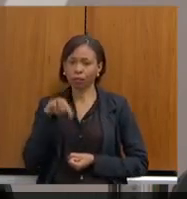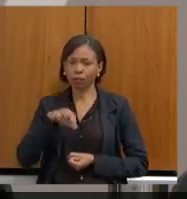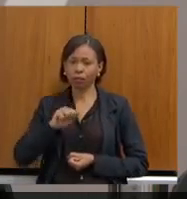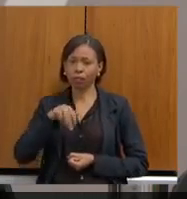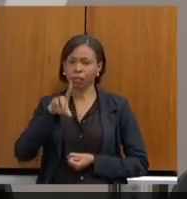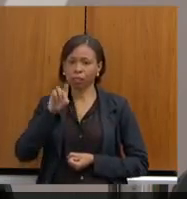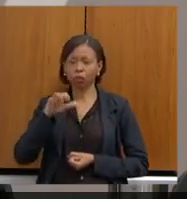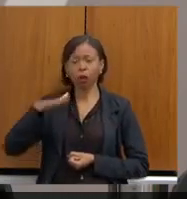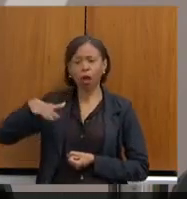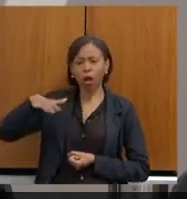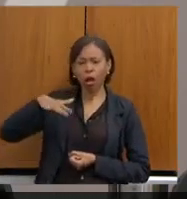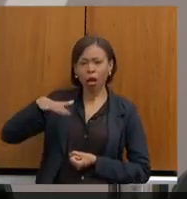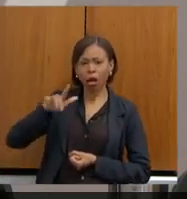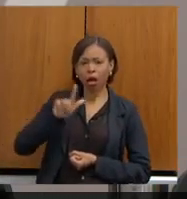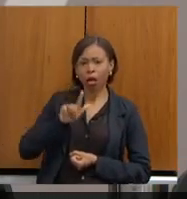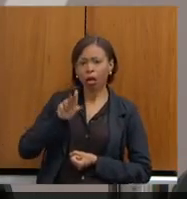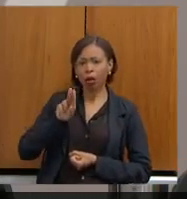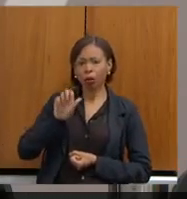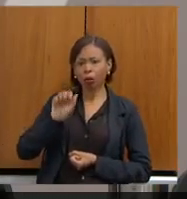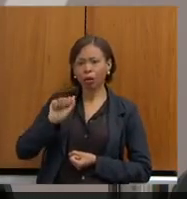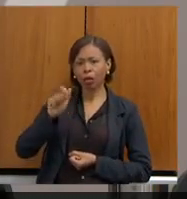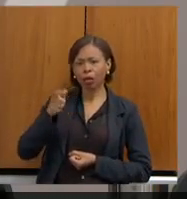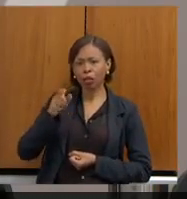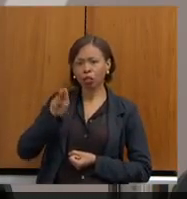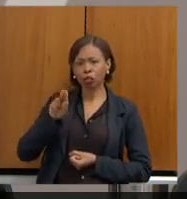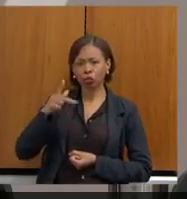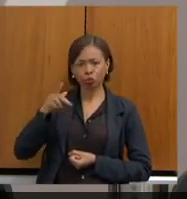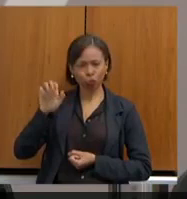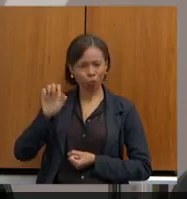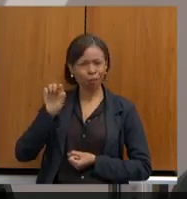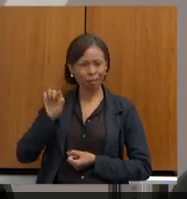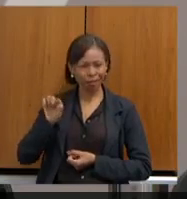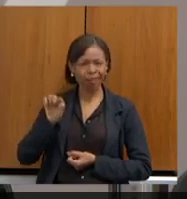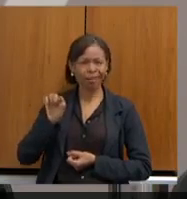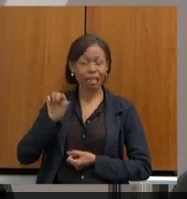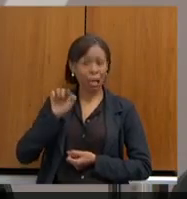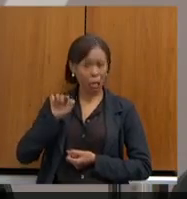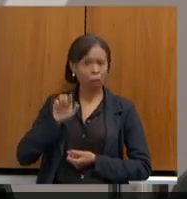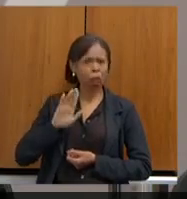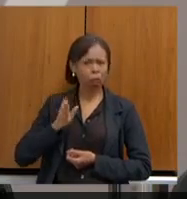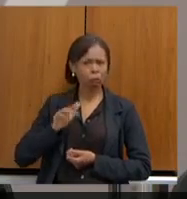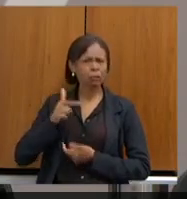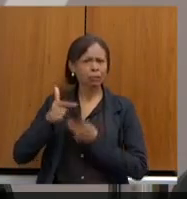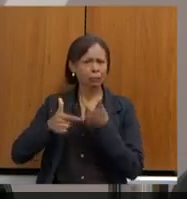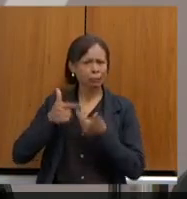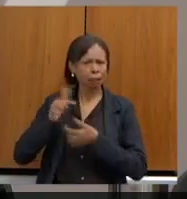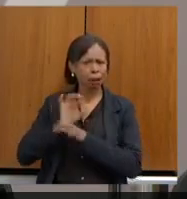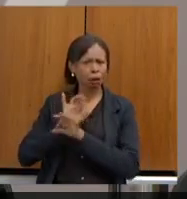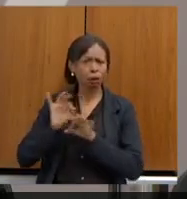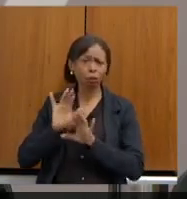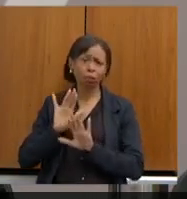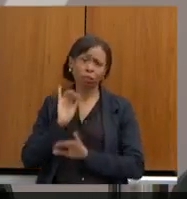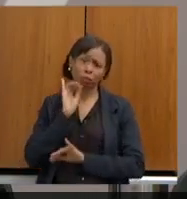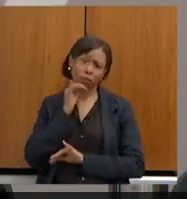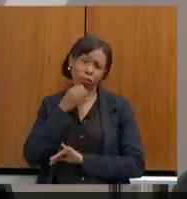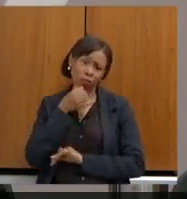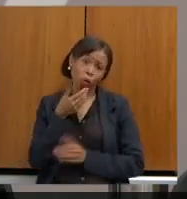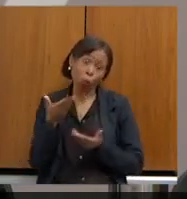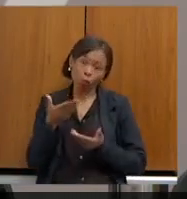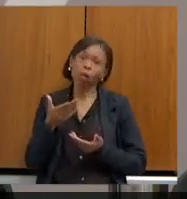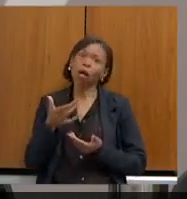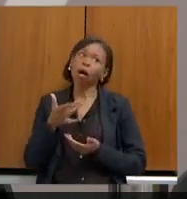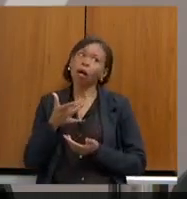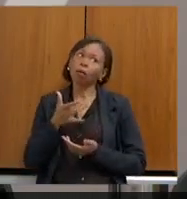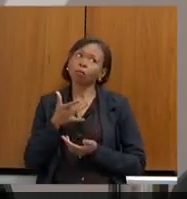é de Guaxupé foi delegado Regional de São Sebastião do Paraíso pessoa que fez um belo trabalho que infelizmente hoje está muito novo